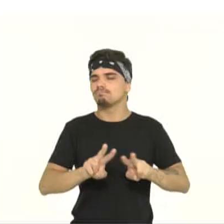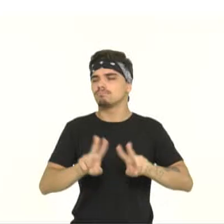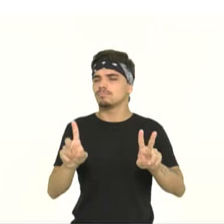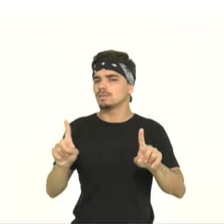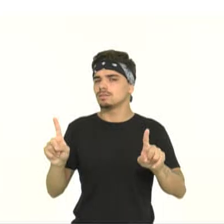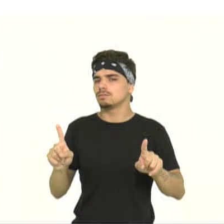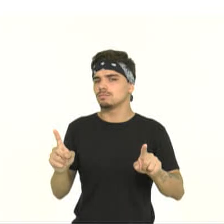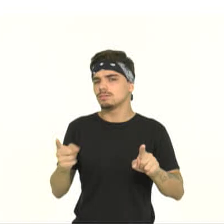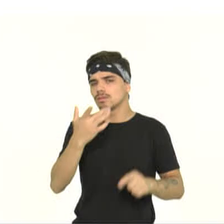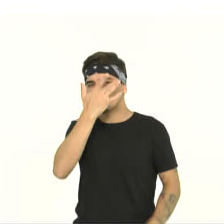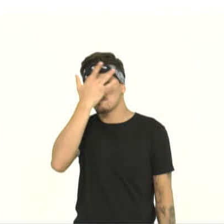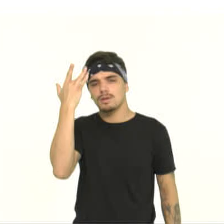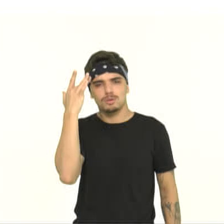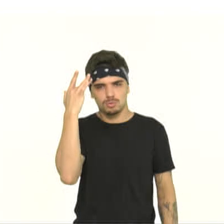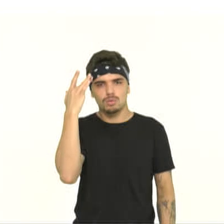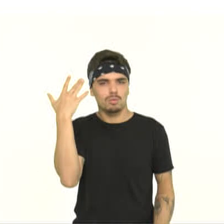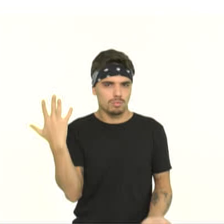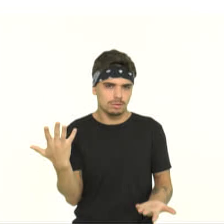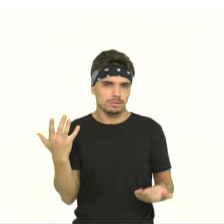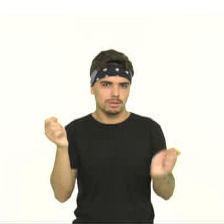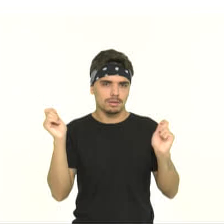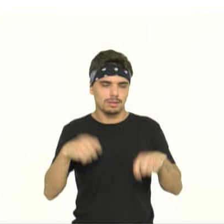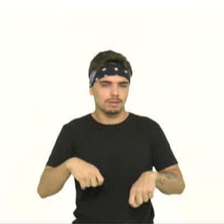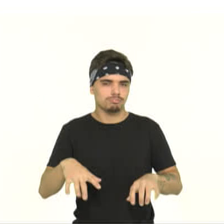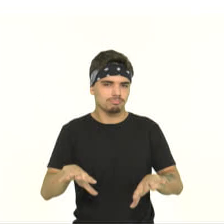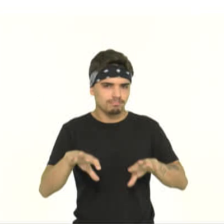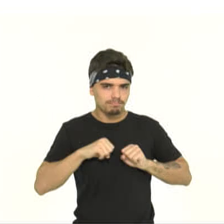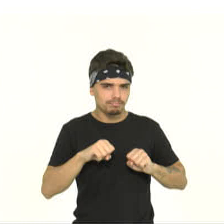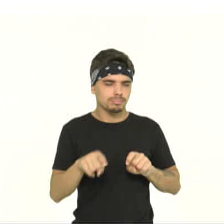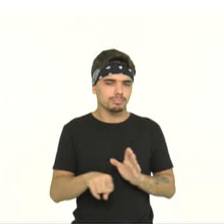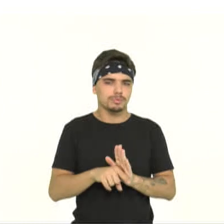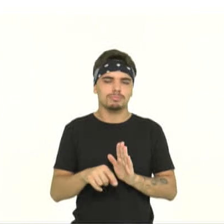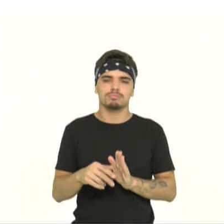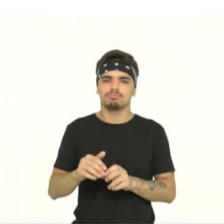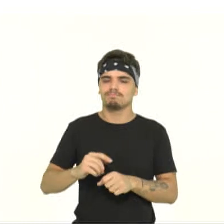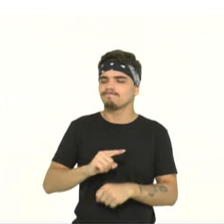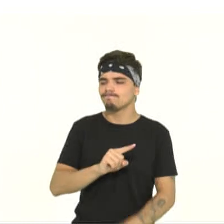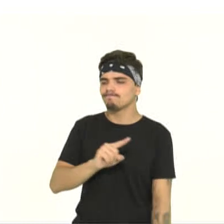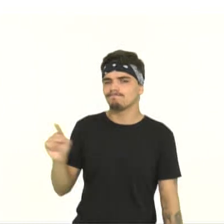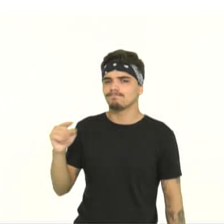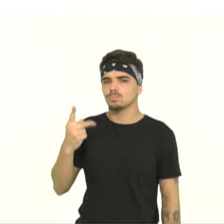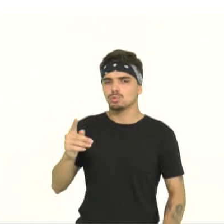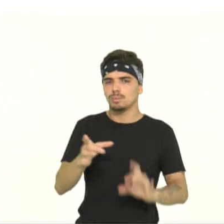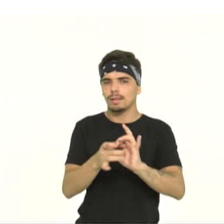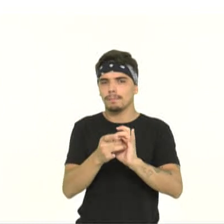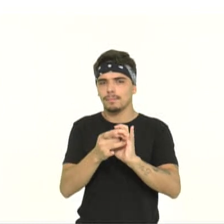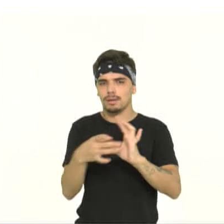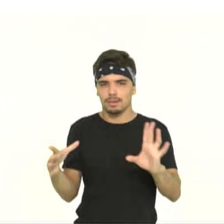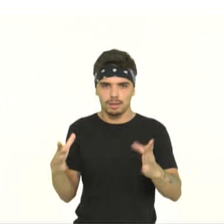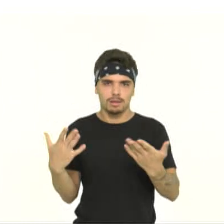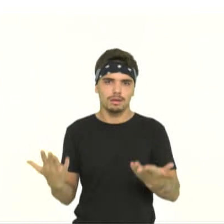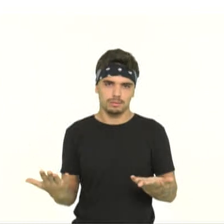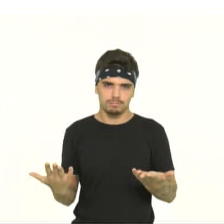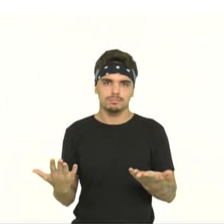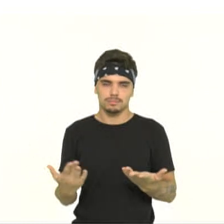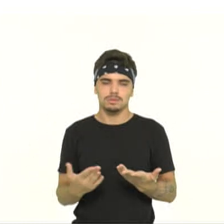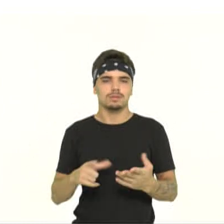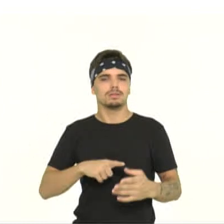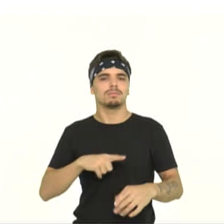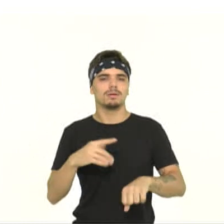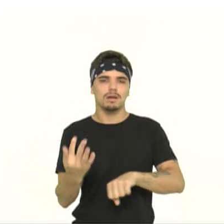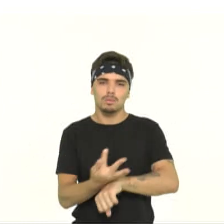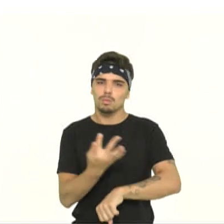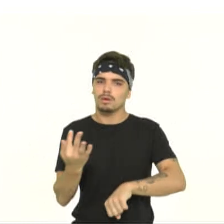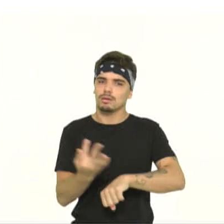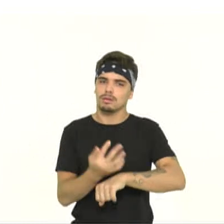as pessoas podem consentir com a negação de sua própria liberdade, suportando ou